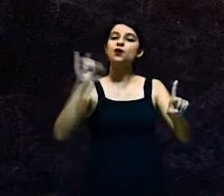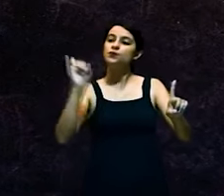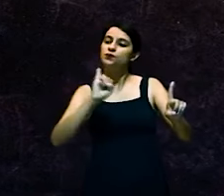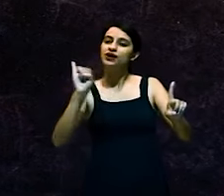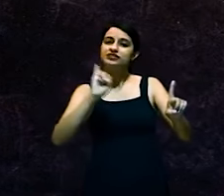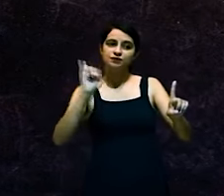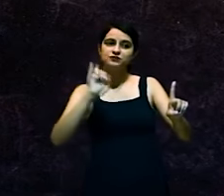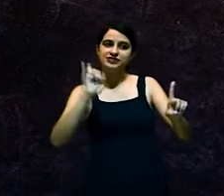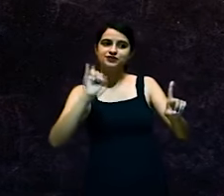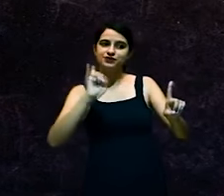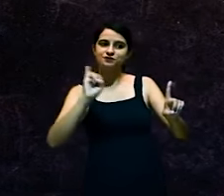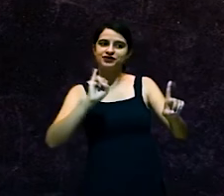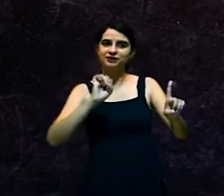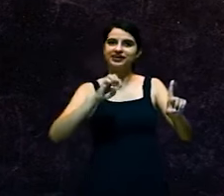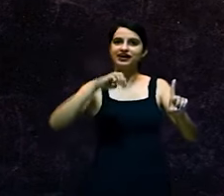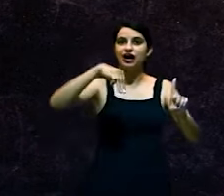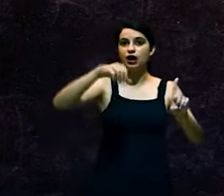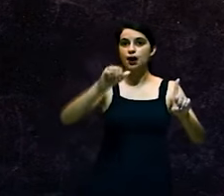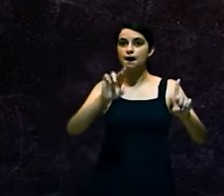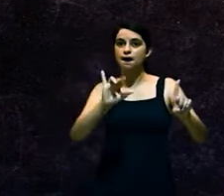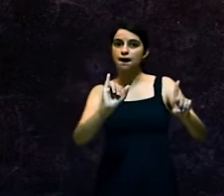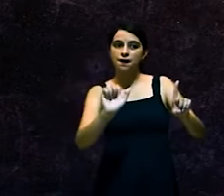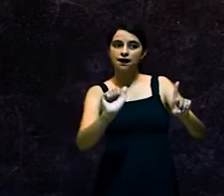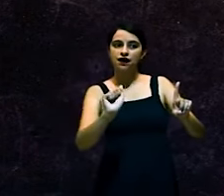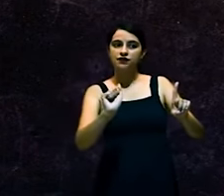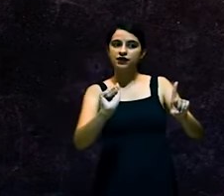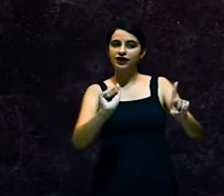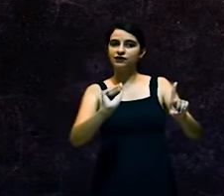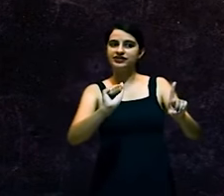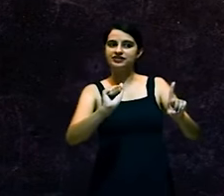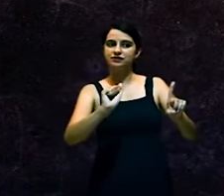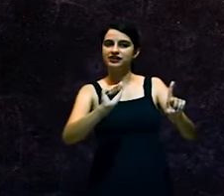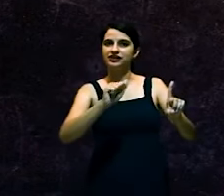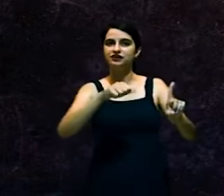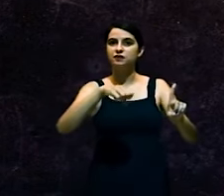Maria, que assentada aos pés do Senhor,